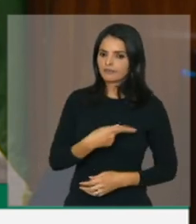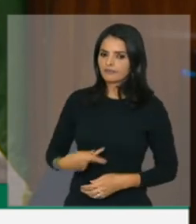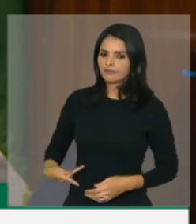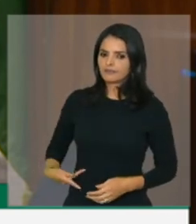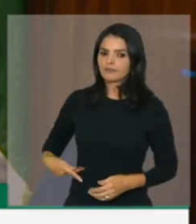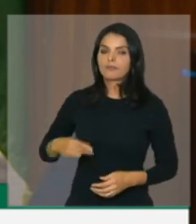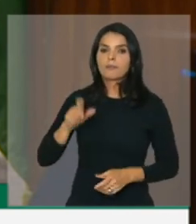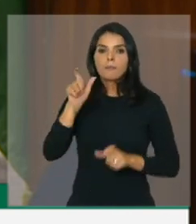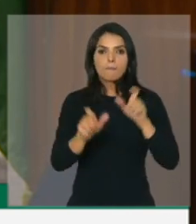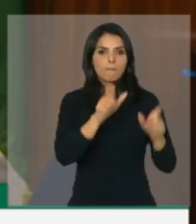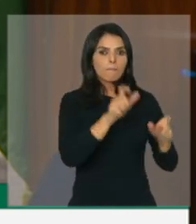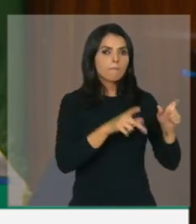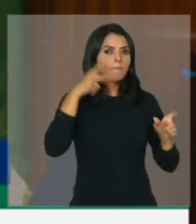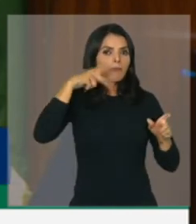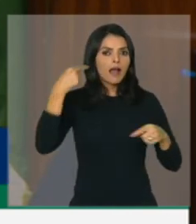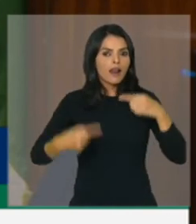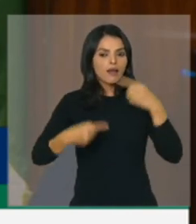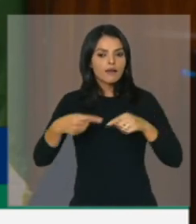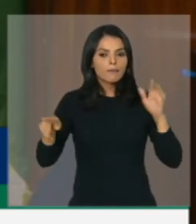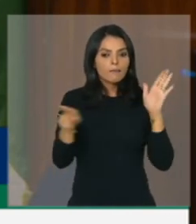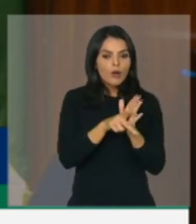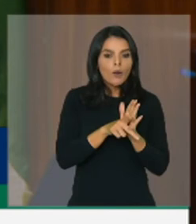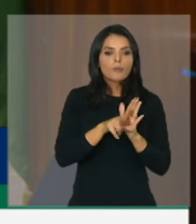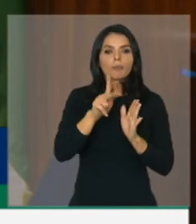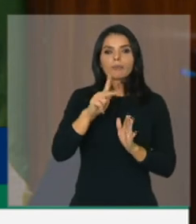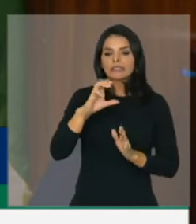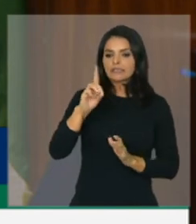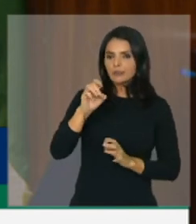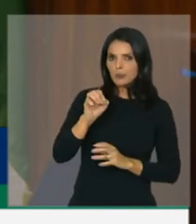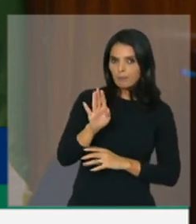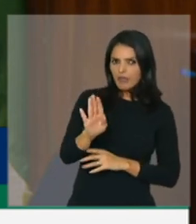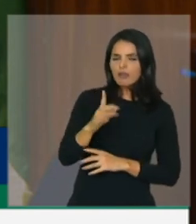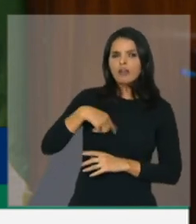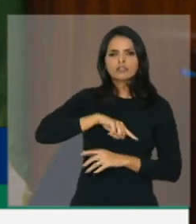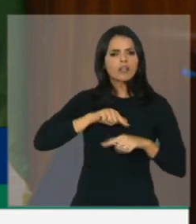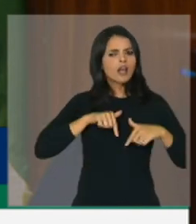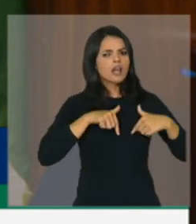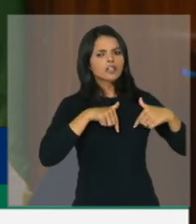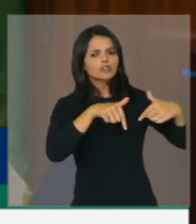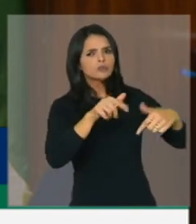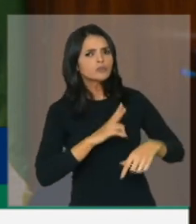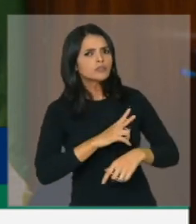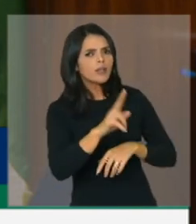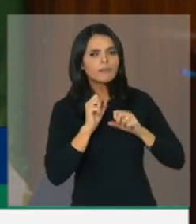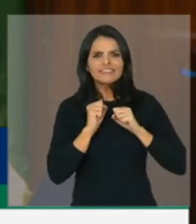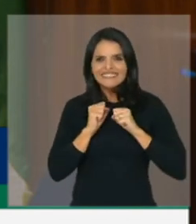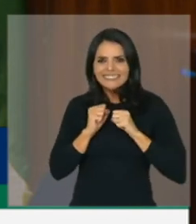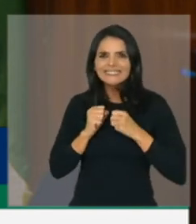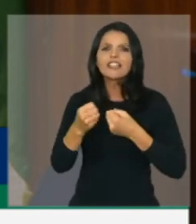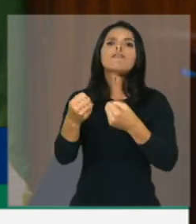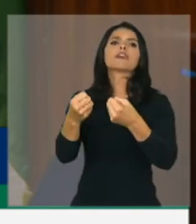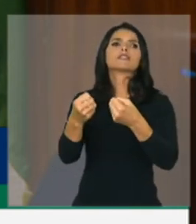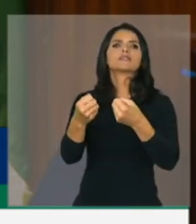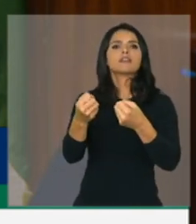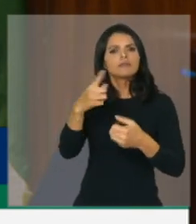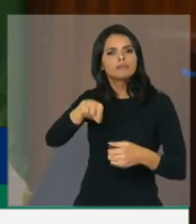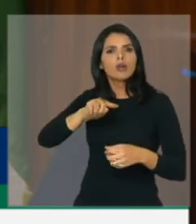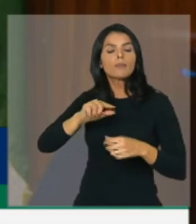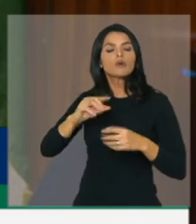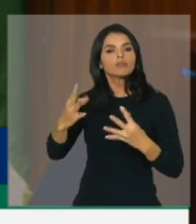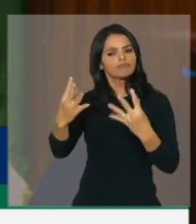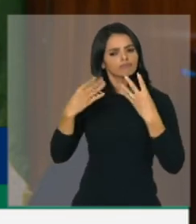Os parlamentares do Partido Comunista do Brasil sempre agimos em defesa das prerrogativas e da